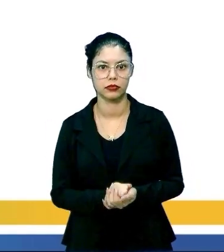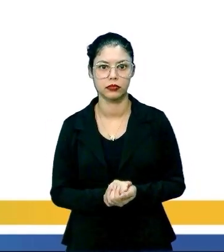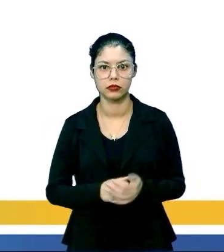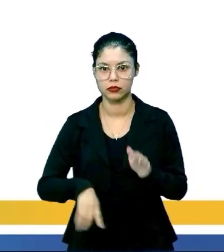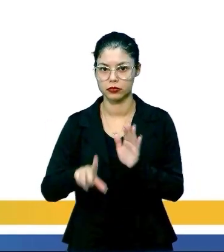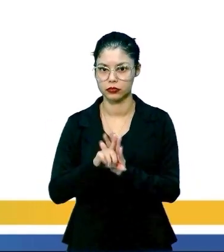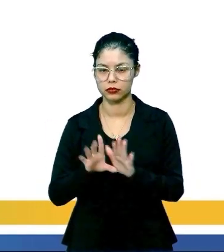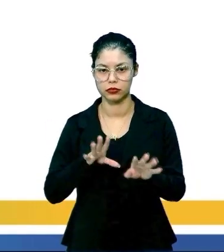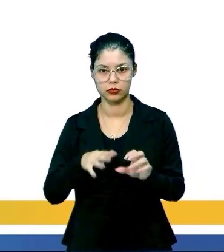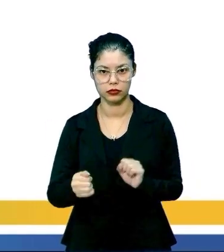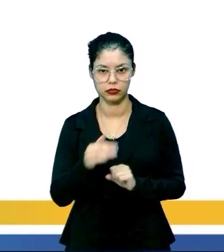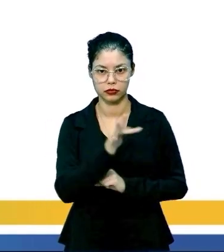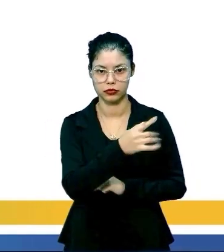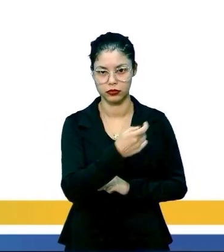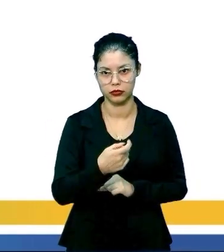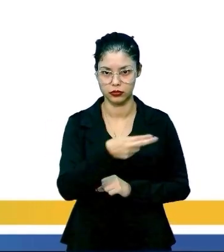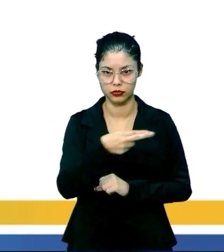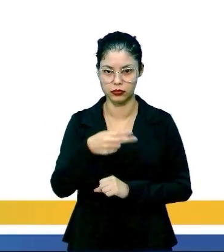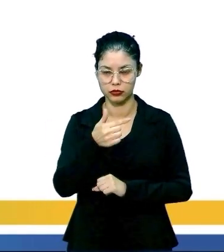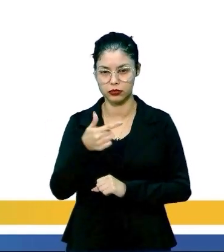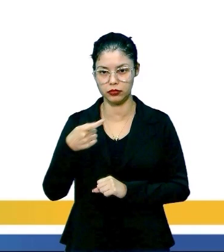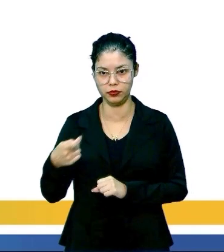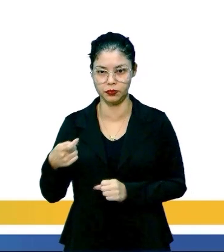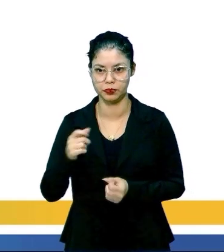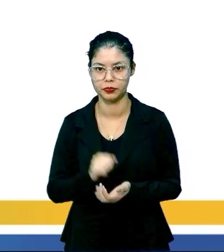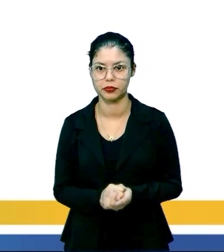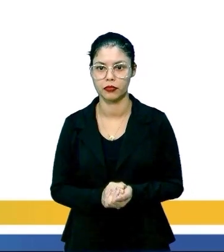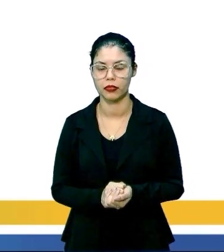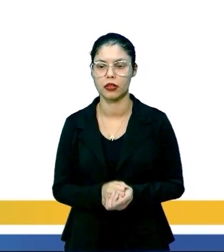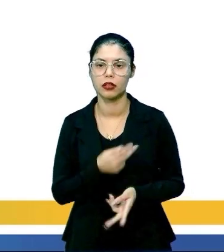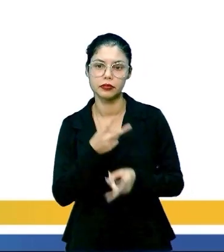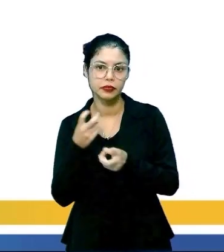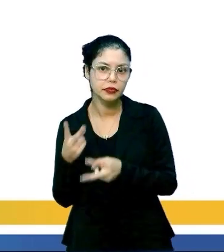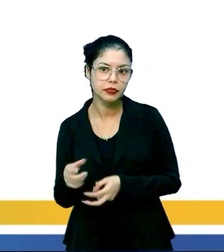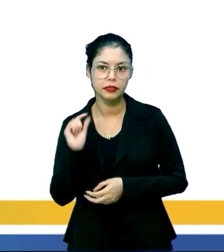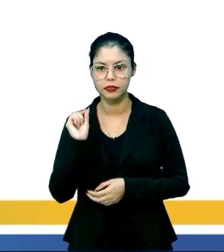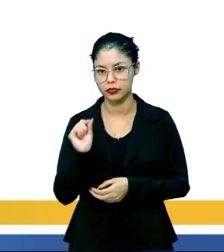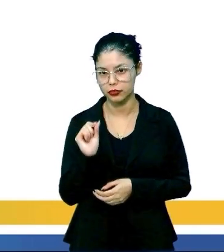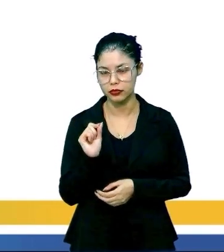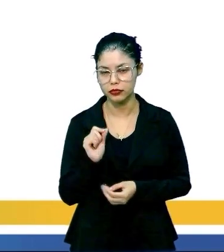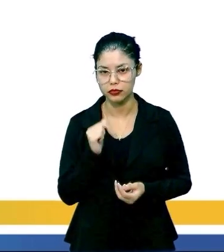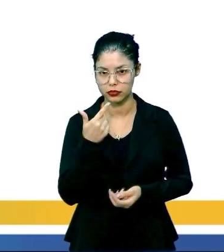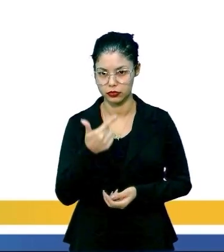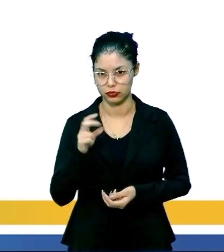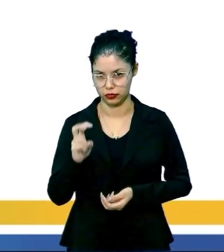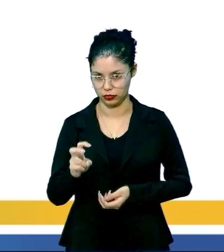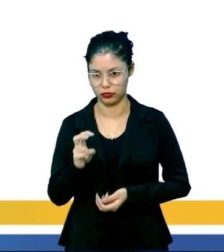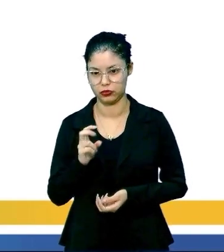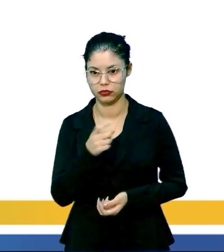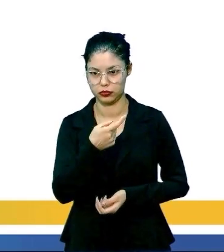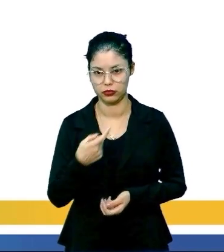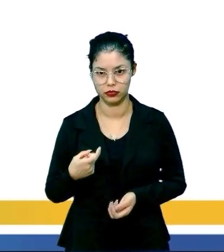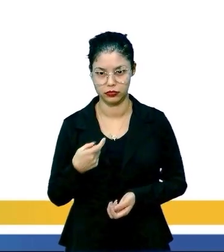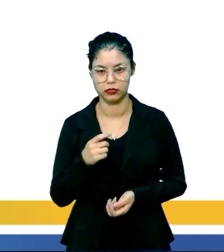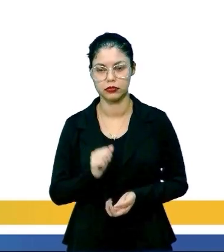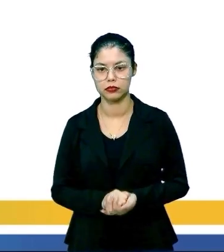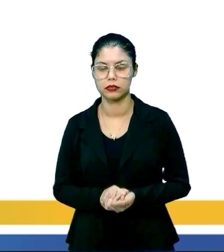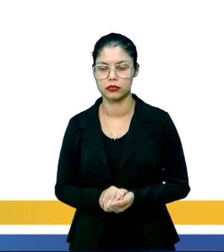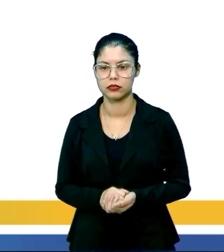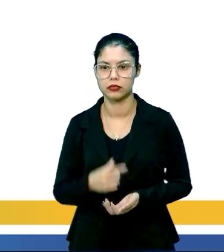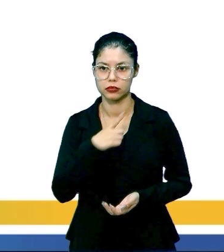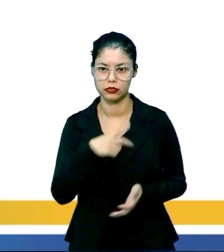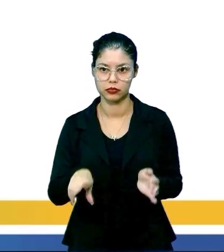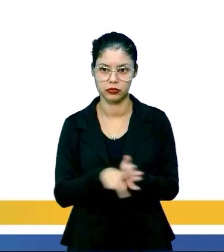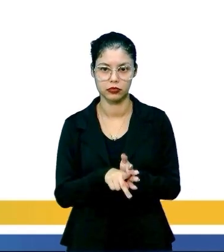R, com a lei de formação, o f de x é igual a 2x. Verifique se ela